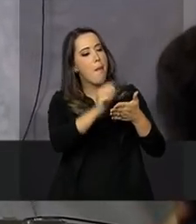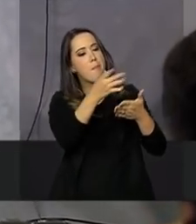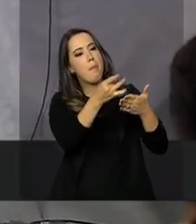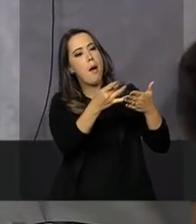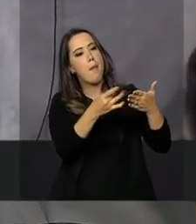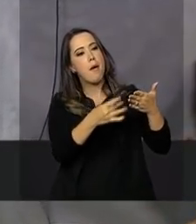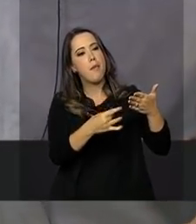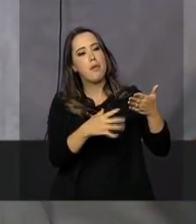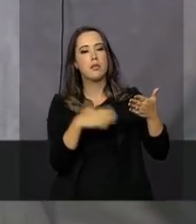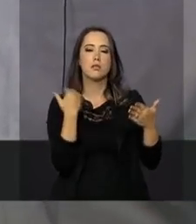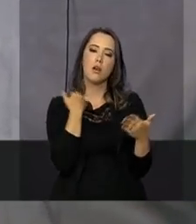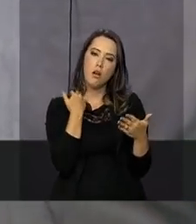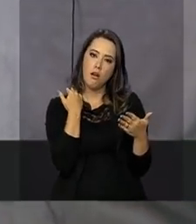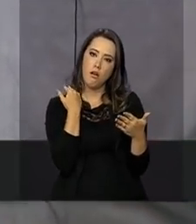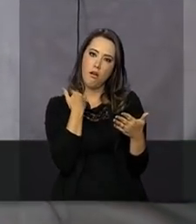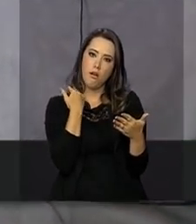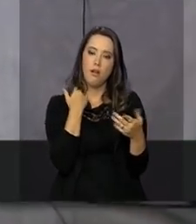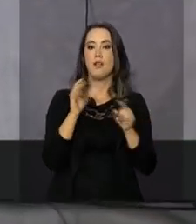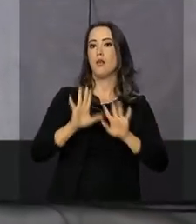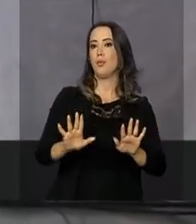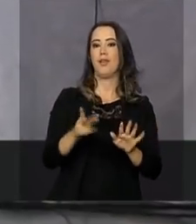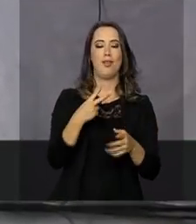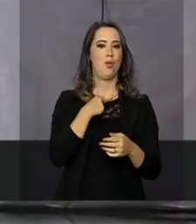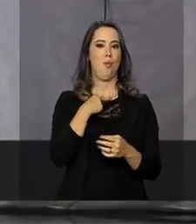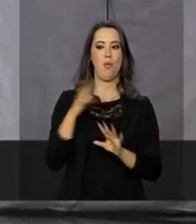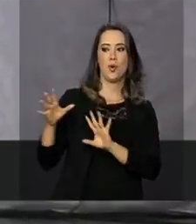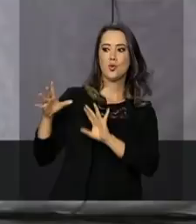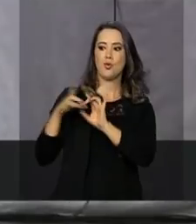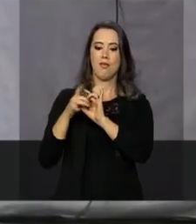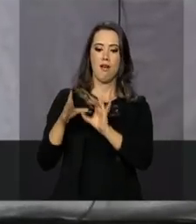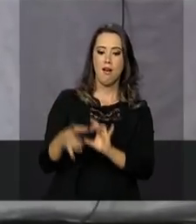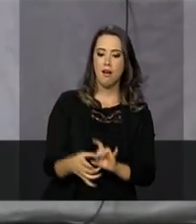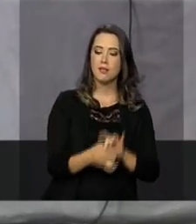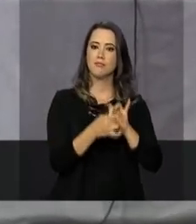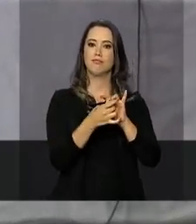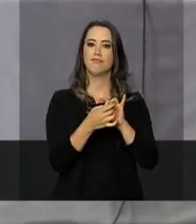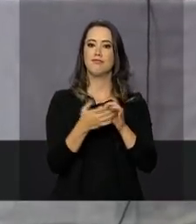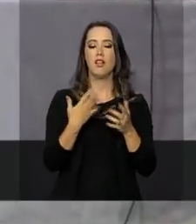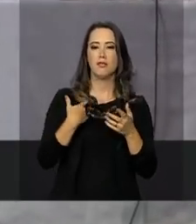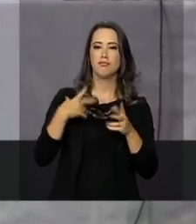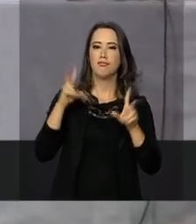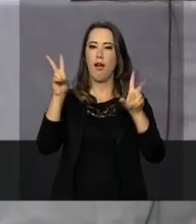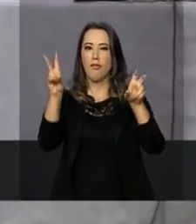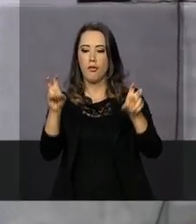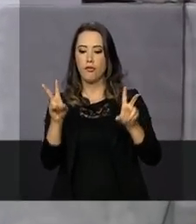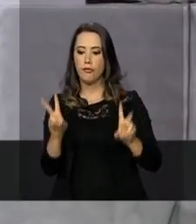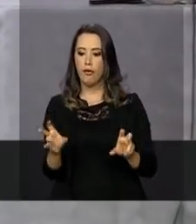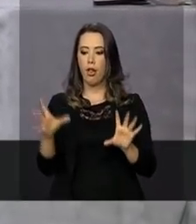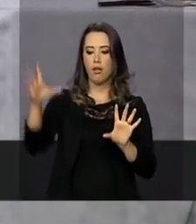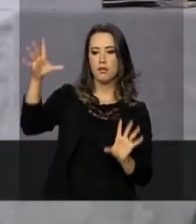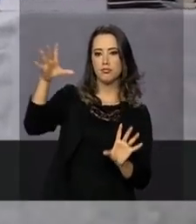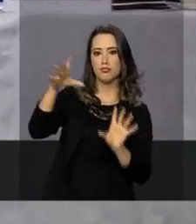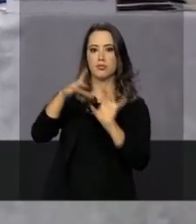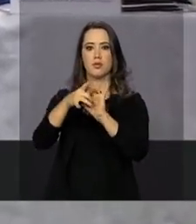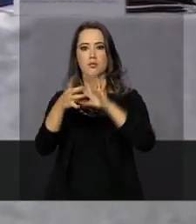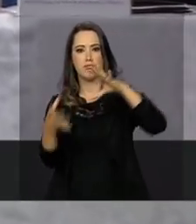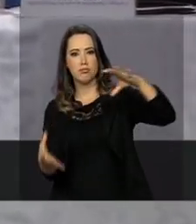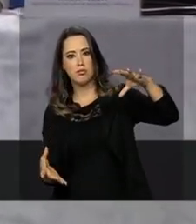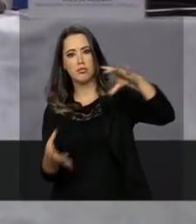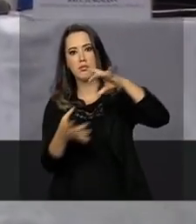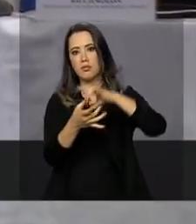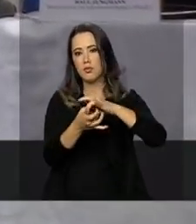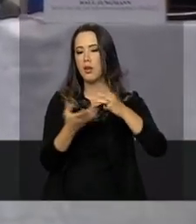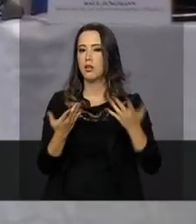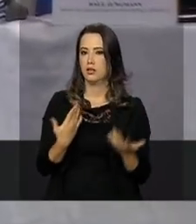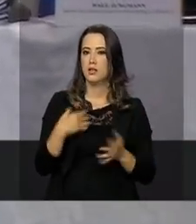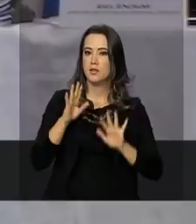extremamente maçantes, porque impedem que você ligue uma frase a outra frase. Diferentemente, quando você improvisa uma frase